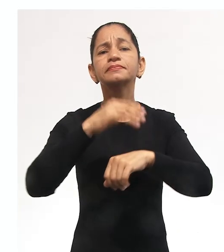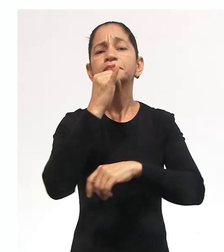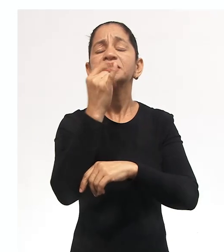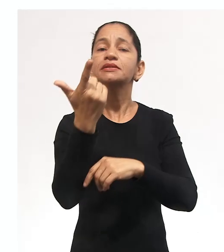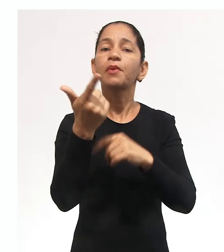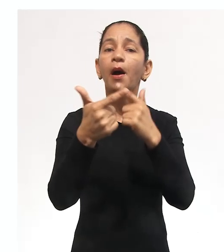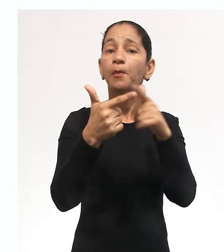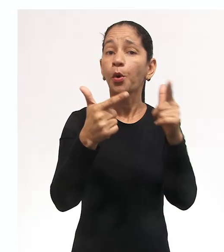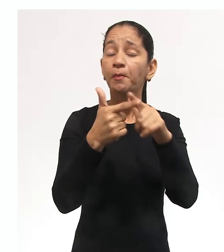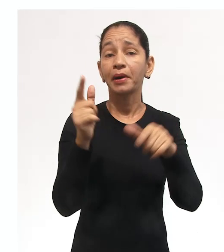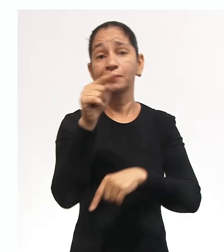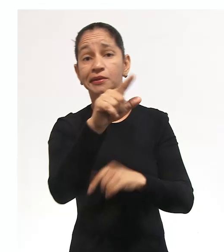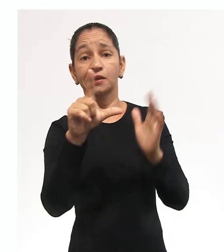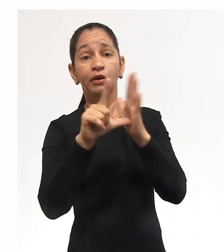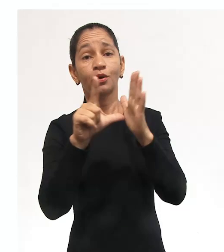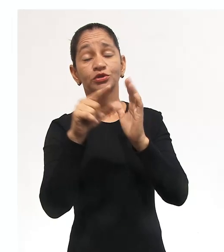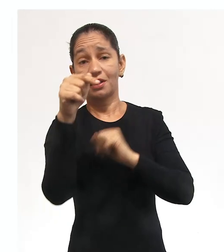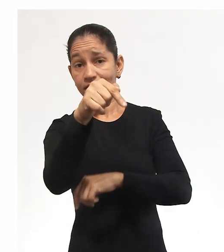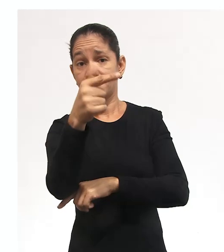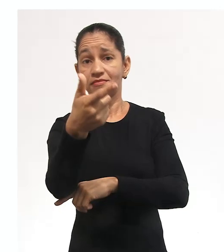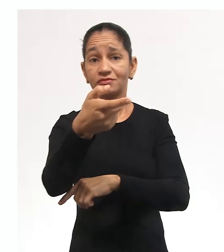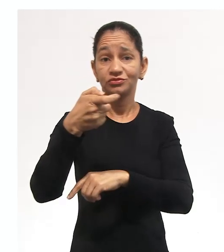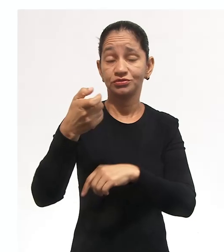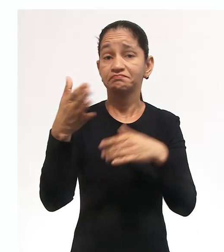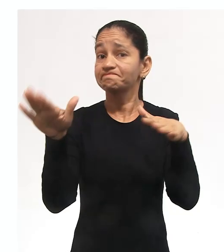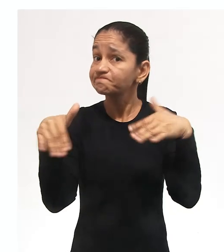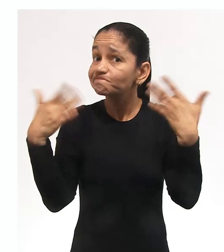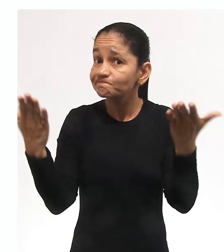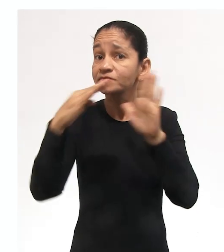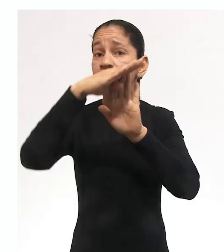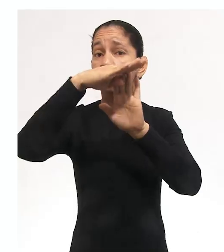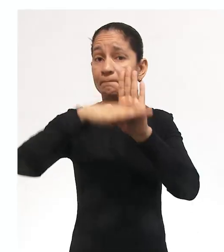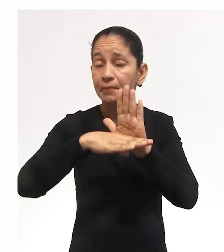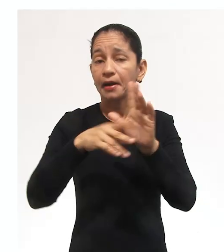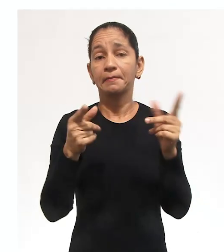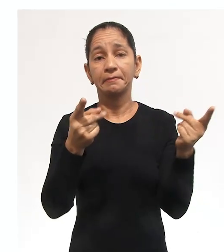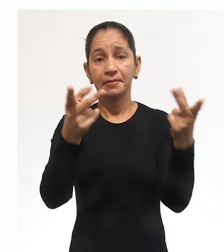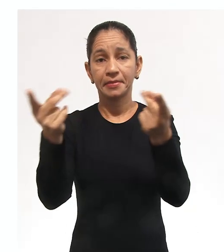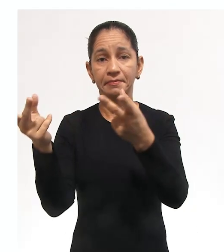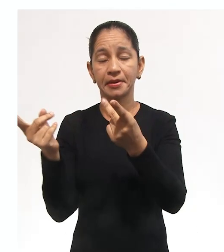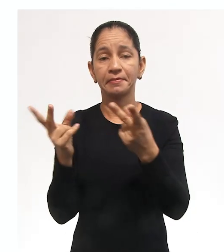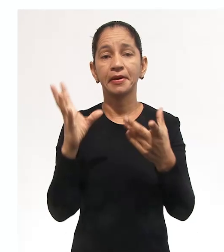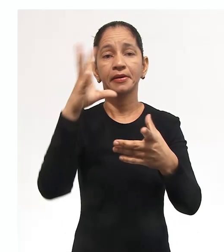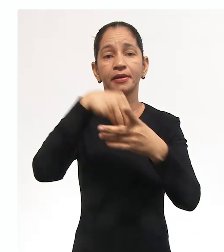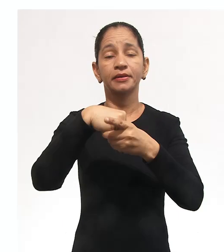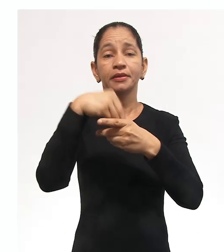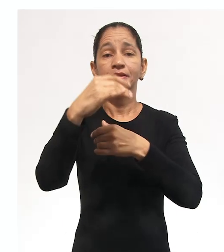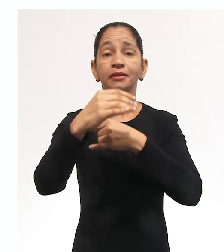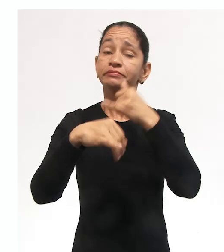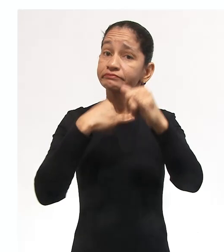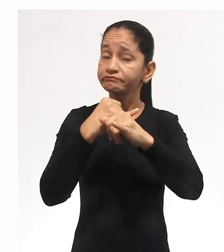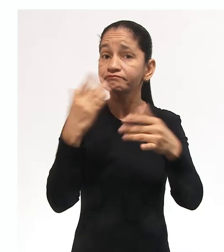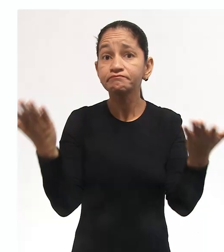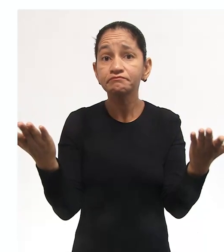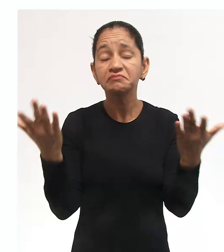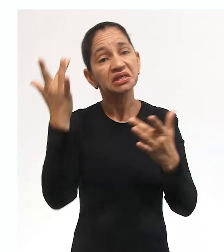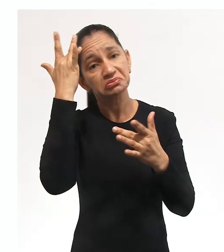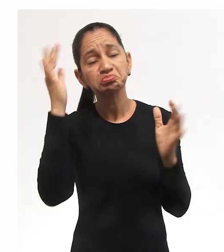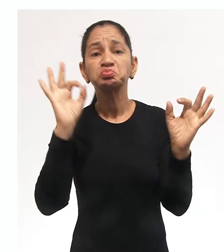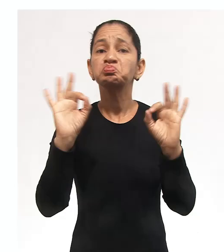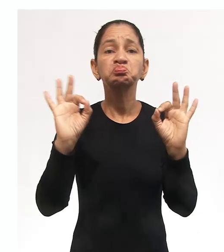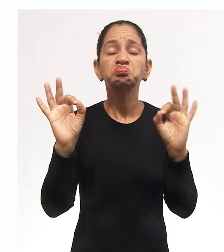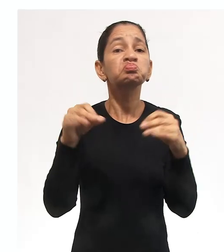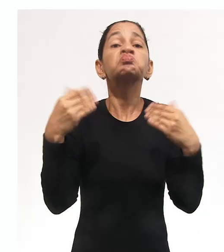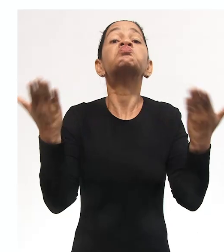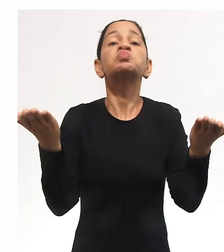apresentar o problema da loja X com o baixo desempenho das vendas online, sem saber, porque aqui